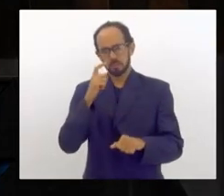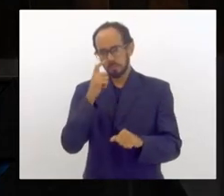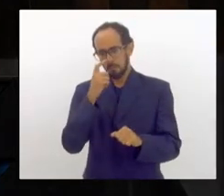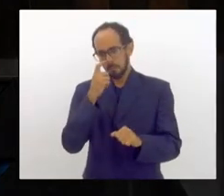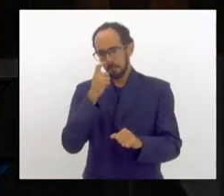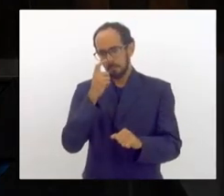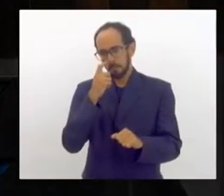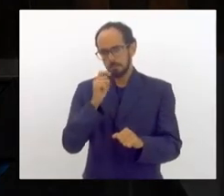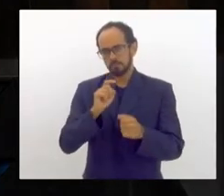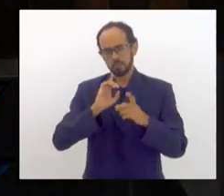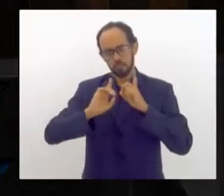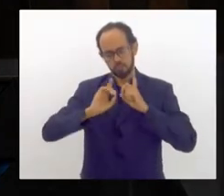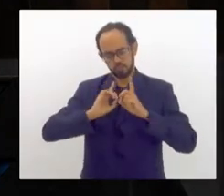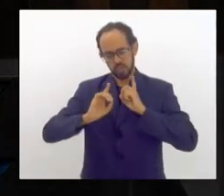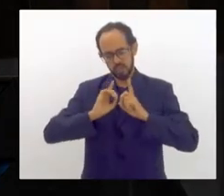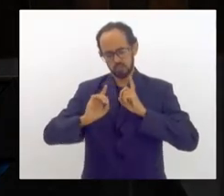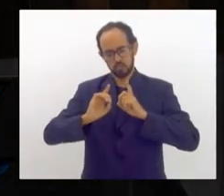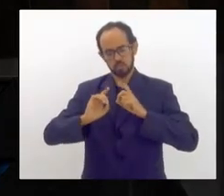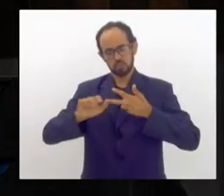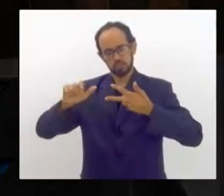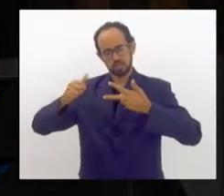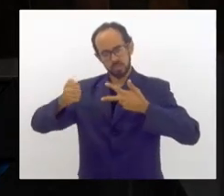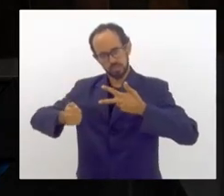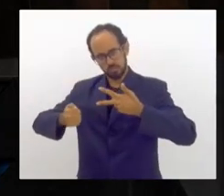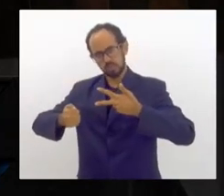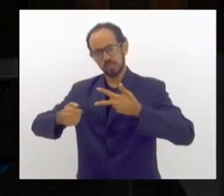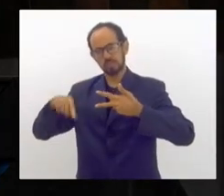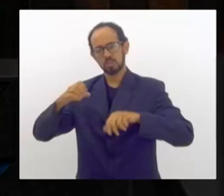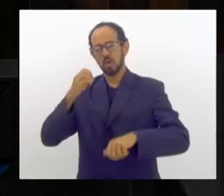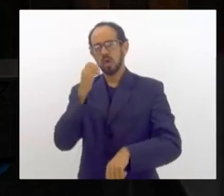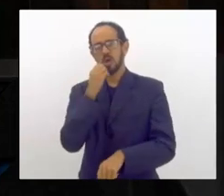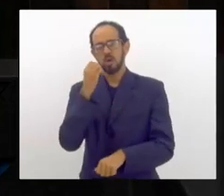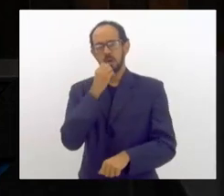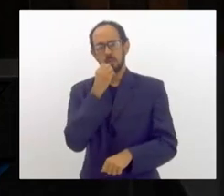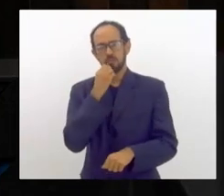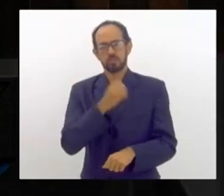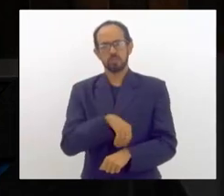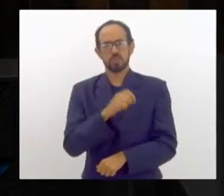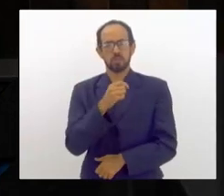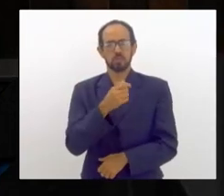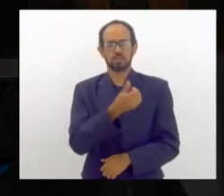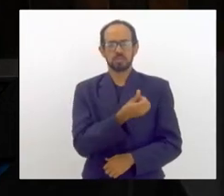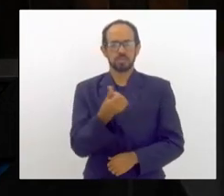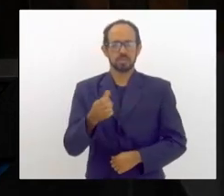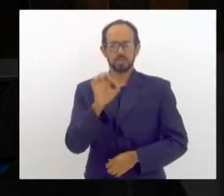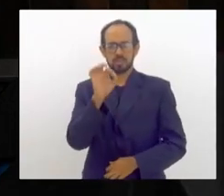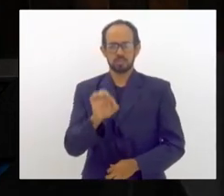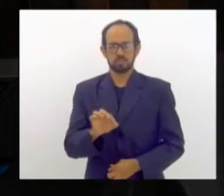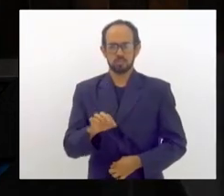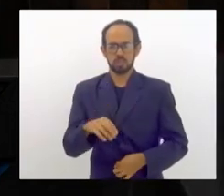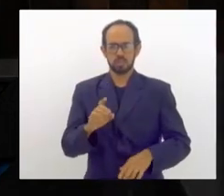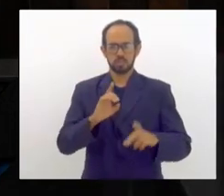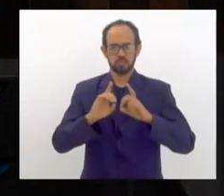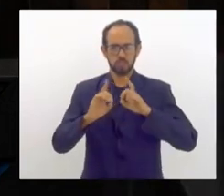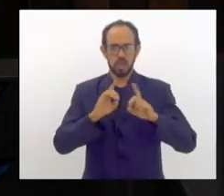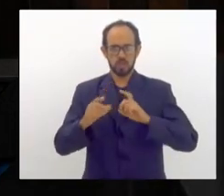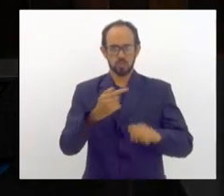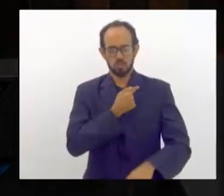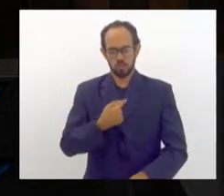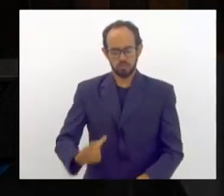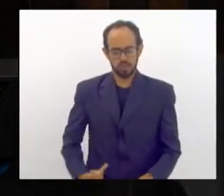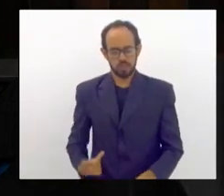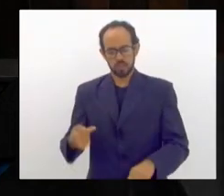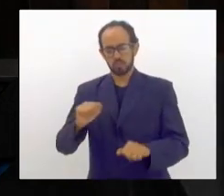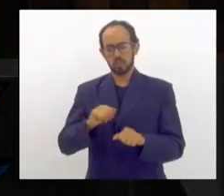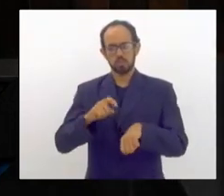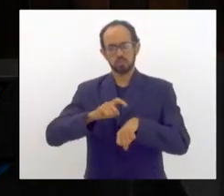pleno diálogo entre os poderes, por óbvio, tendo 2/3 da casa governista, o diálogo com o governador nos momentos que